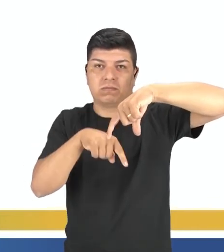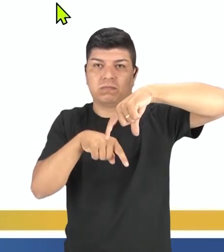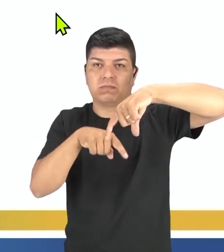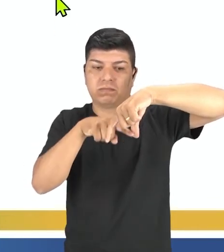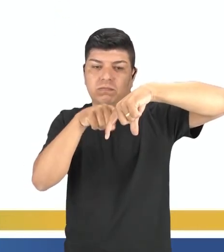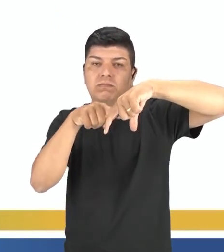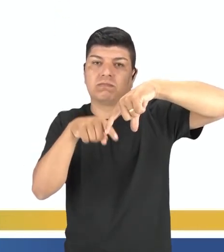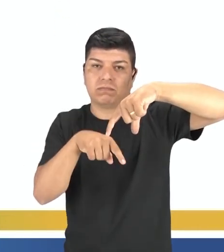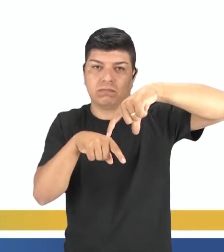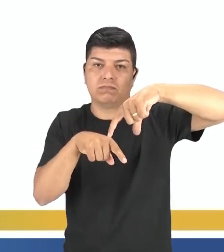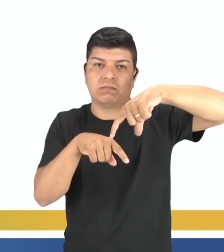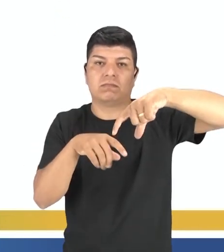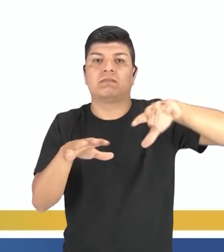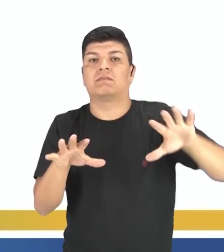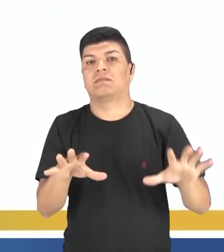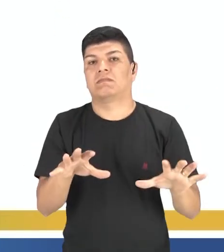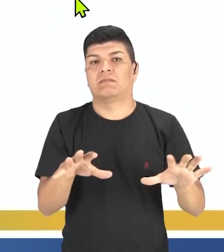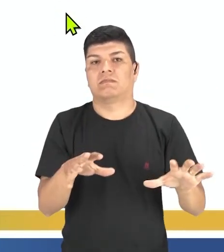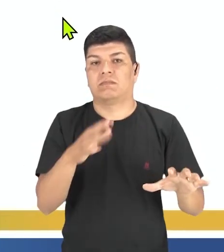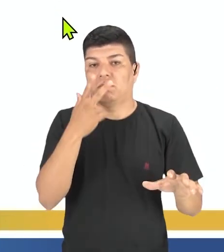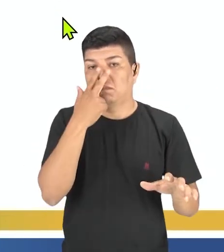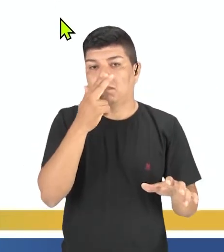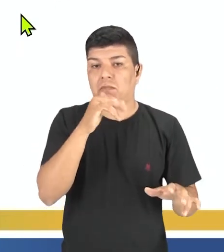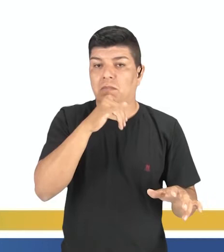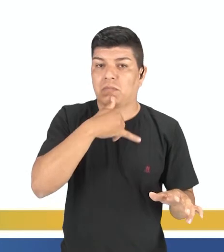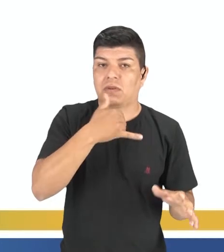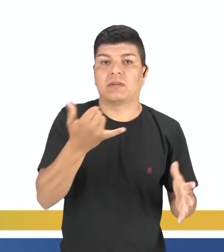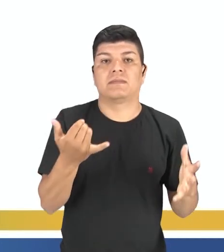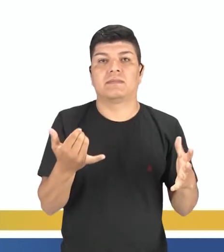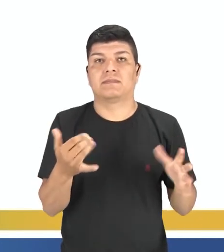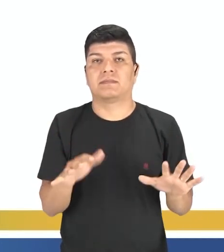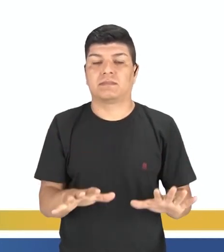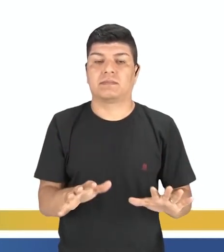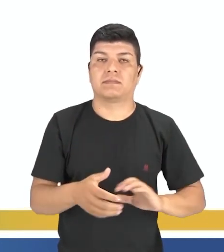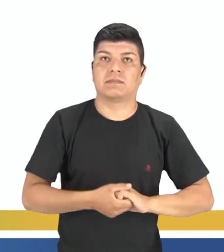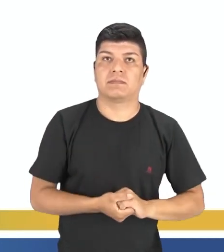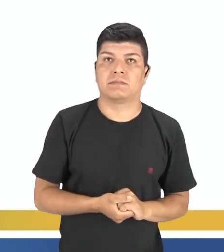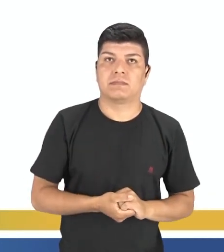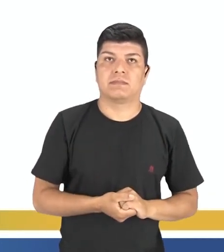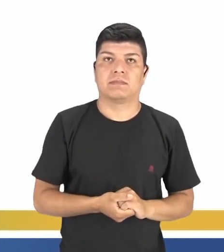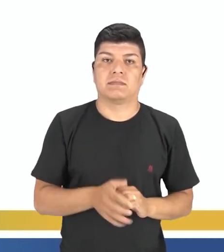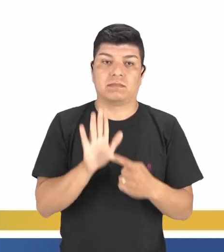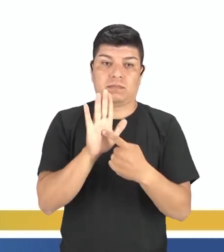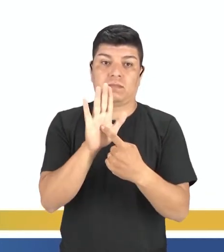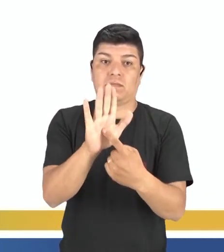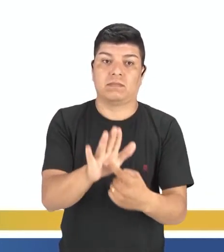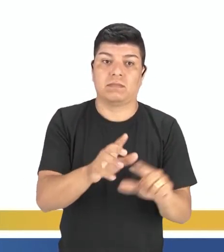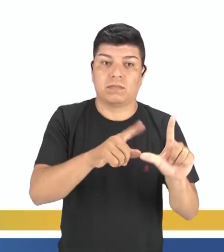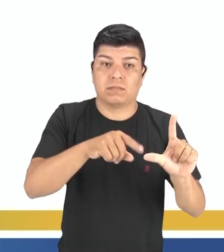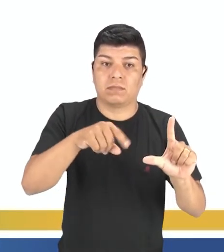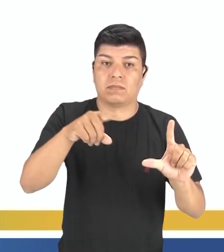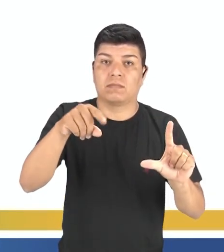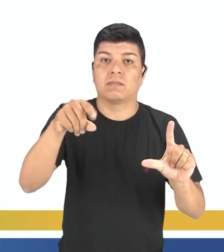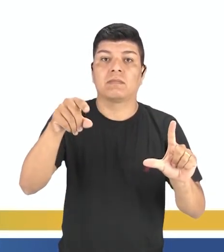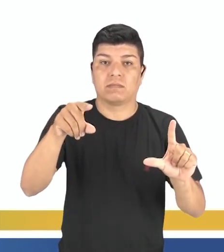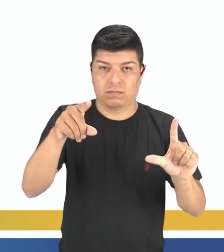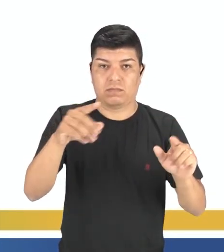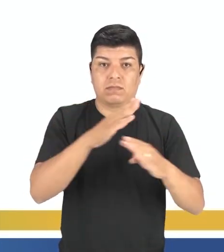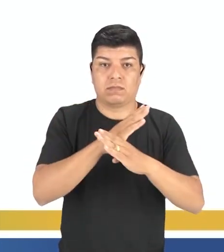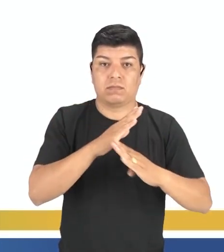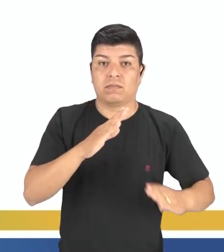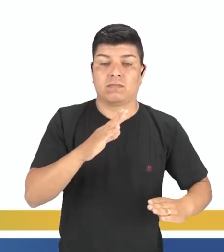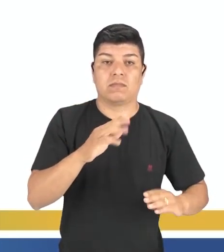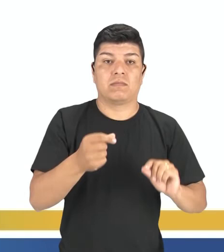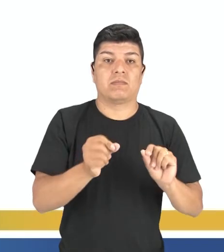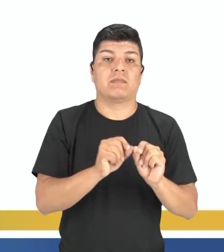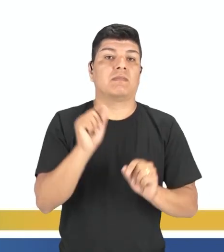voltada para baixo. Ou seja, ela estará triste. Então aqui, no nosso esboço do gráfico desta inequação, o